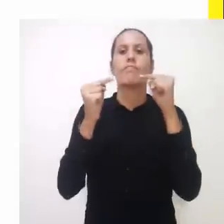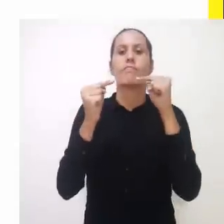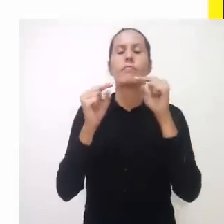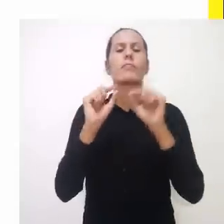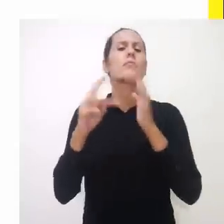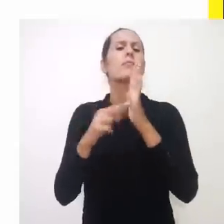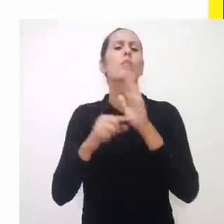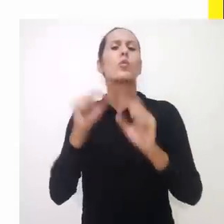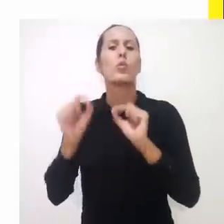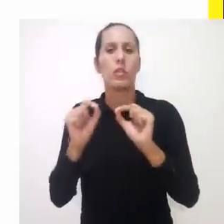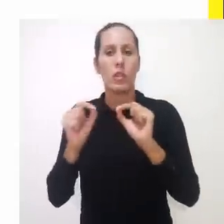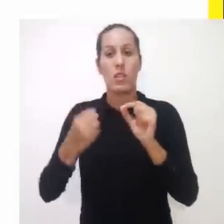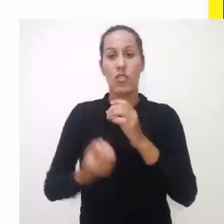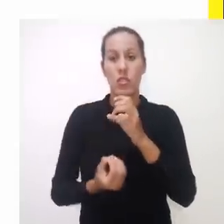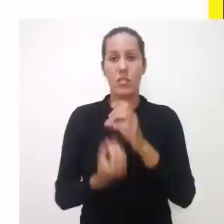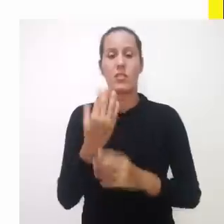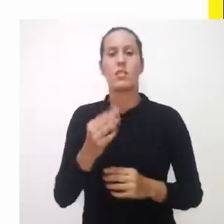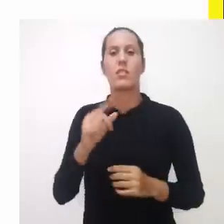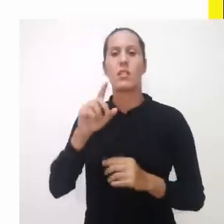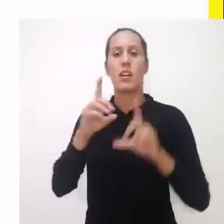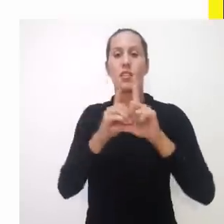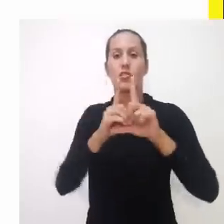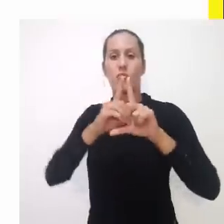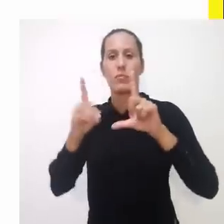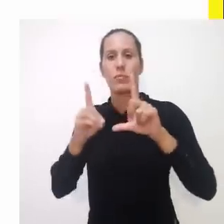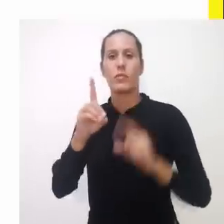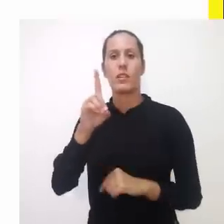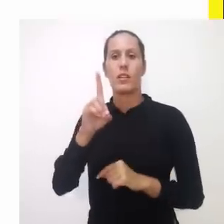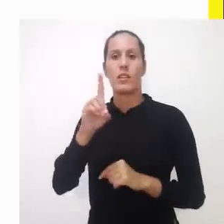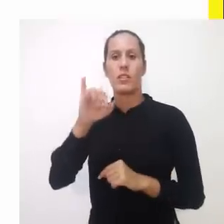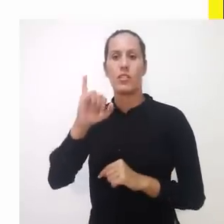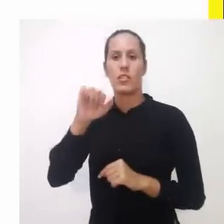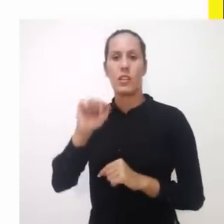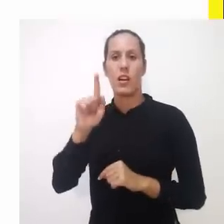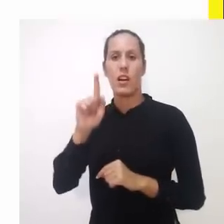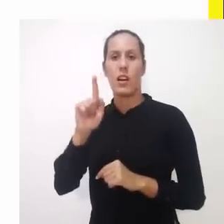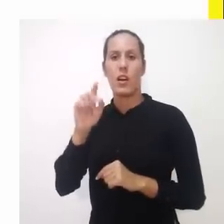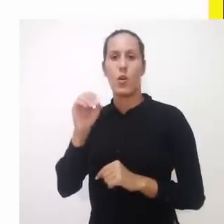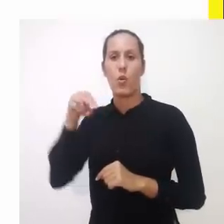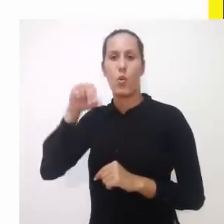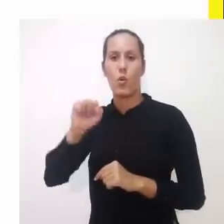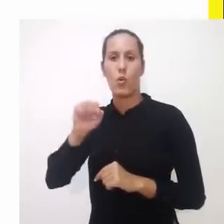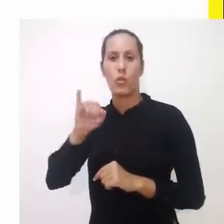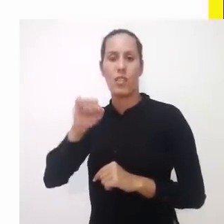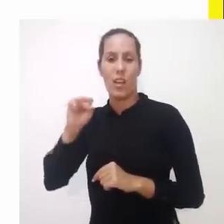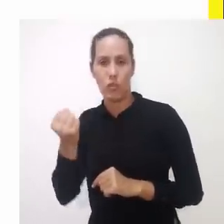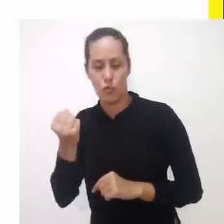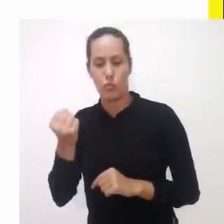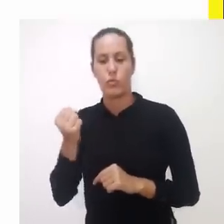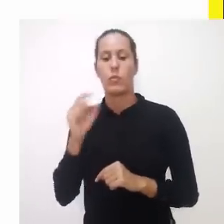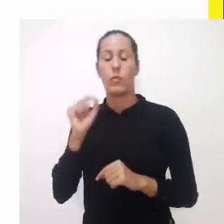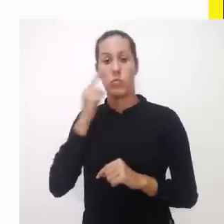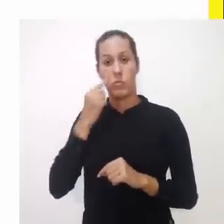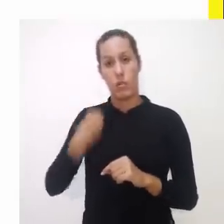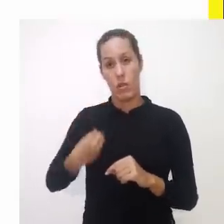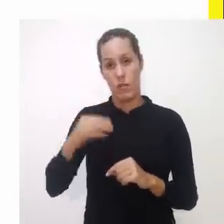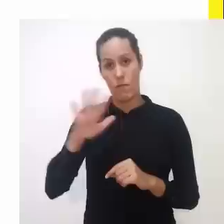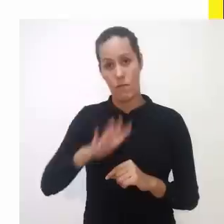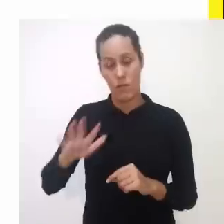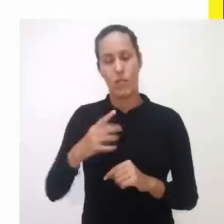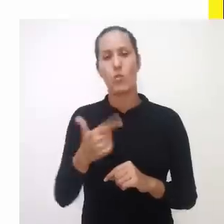a gente tem as diagonais. Então, esse segmento aqui, veja aí na imagem,